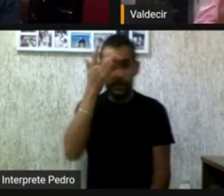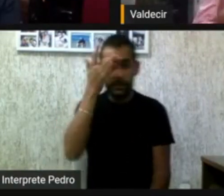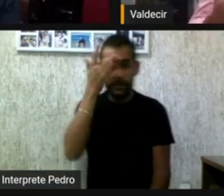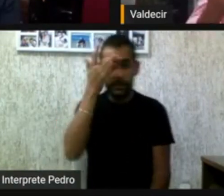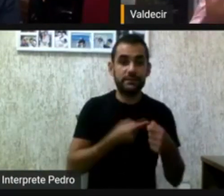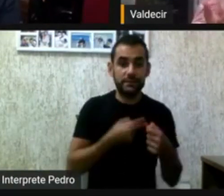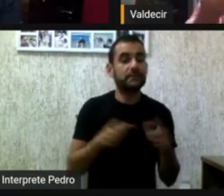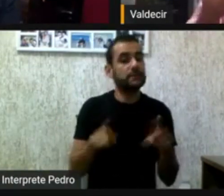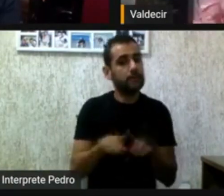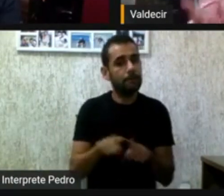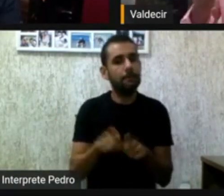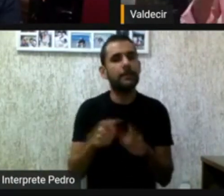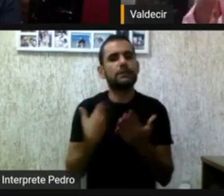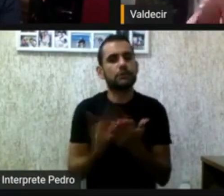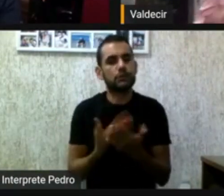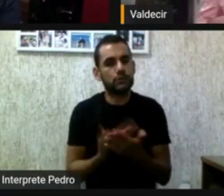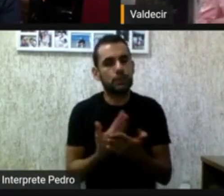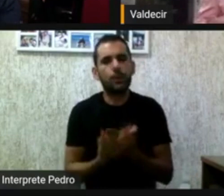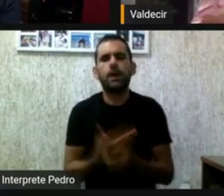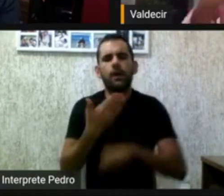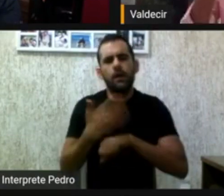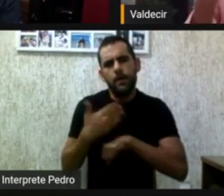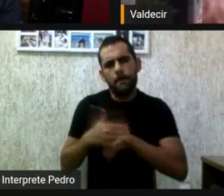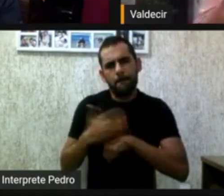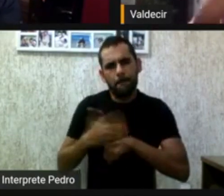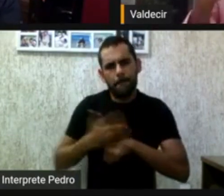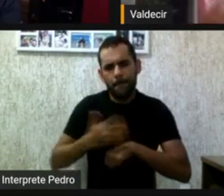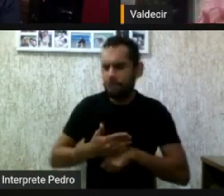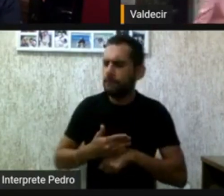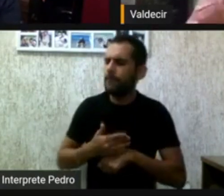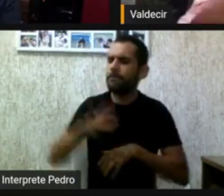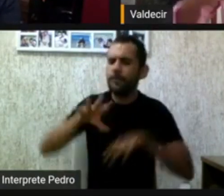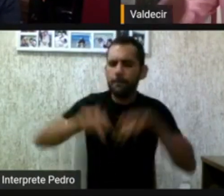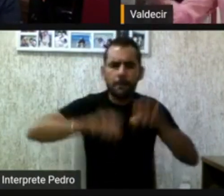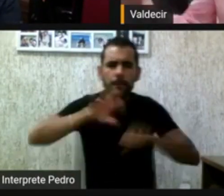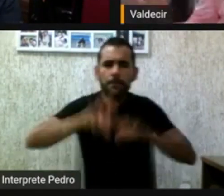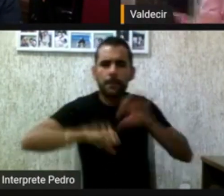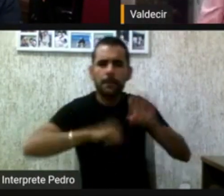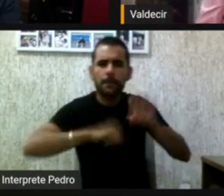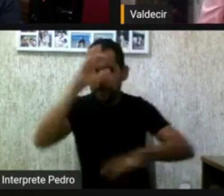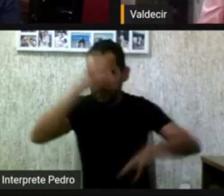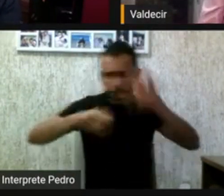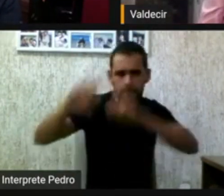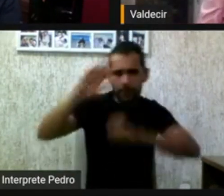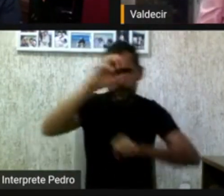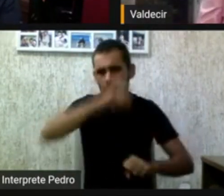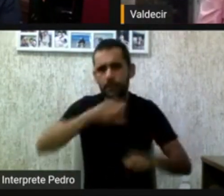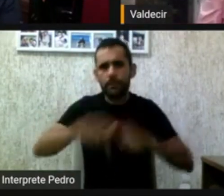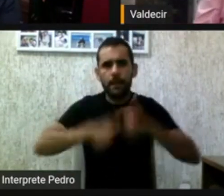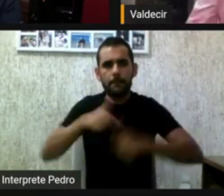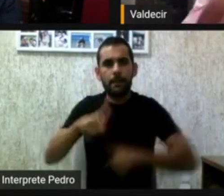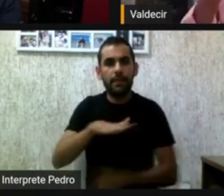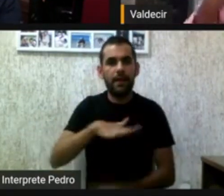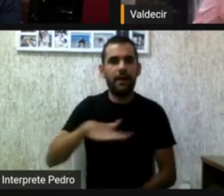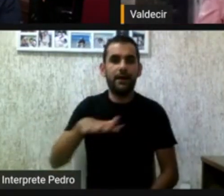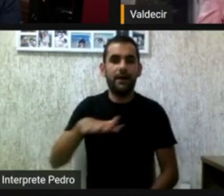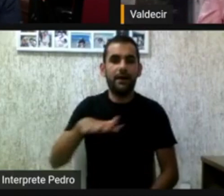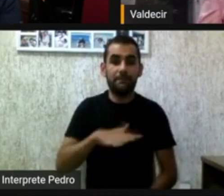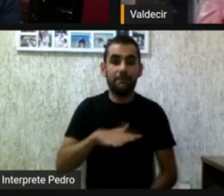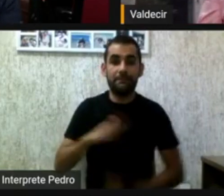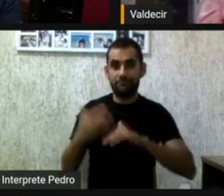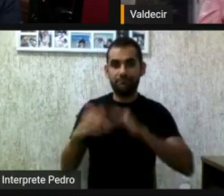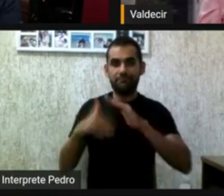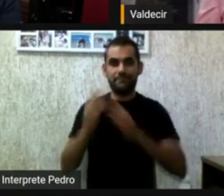cidade que têm intenção de capacitar, de buscar aprender para trabalhar nessa área, sabe? Para